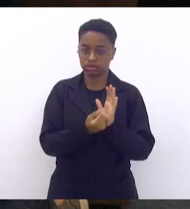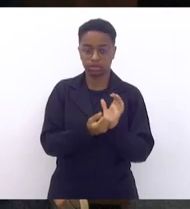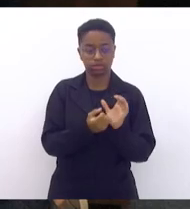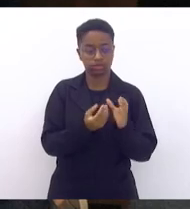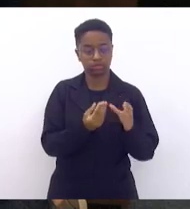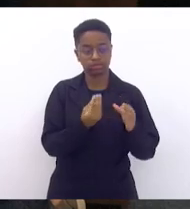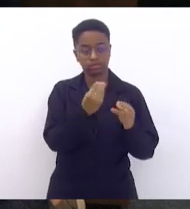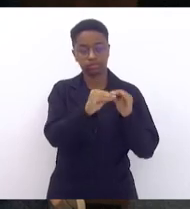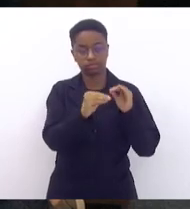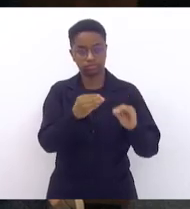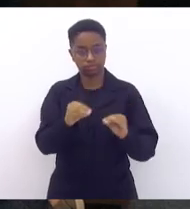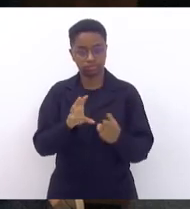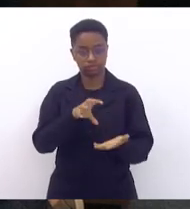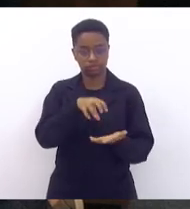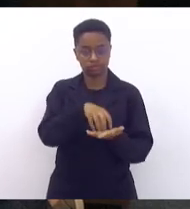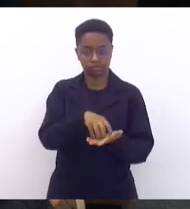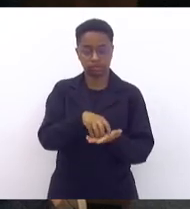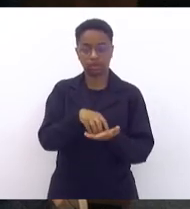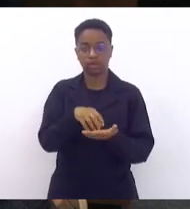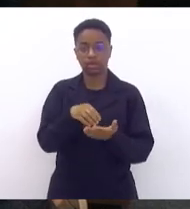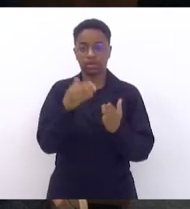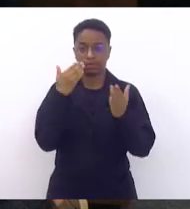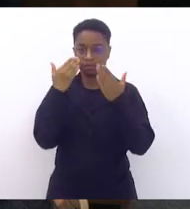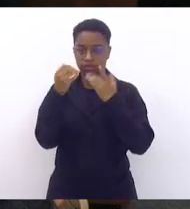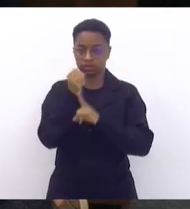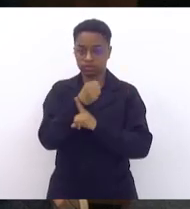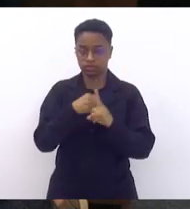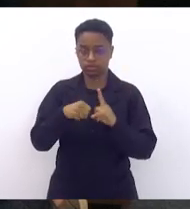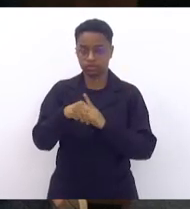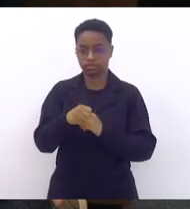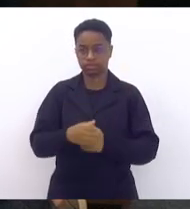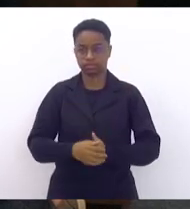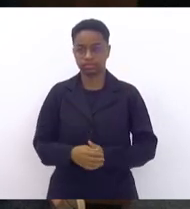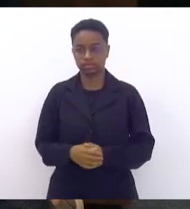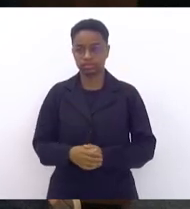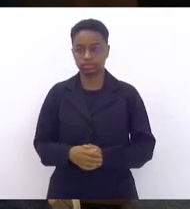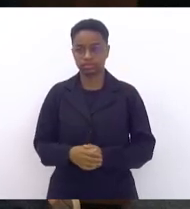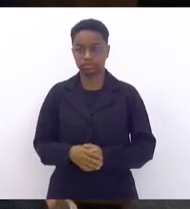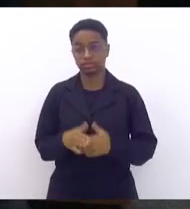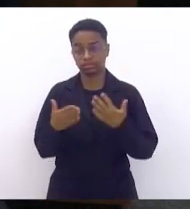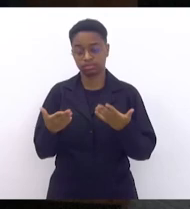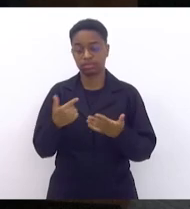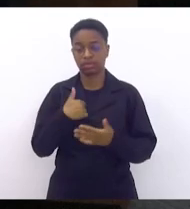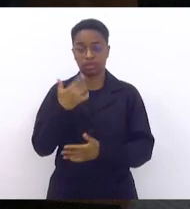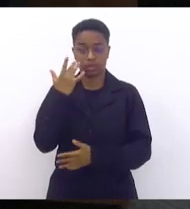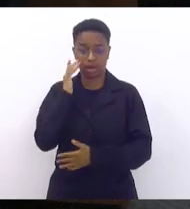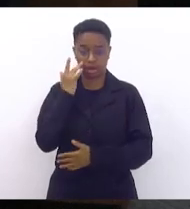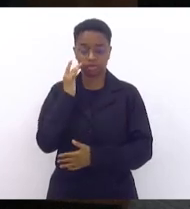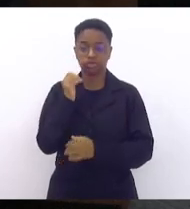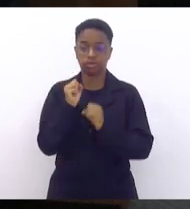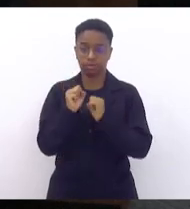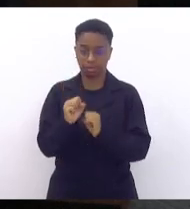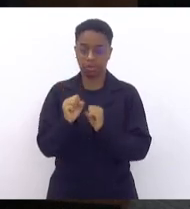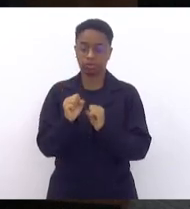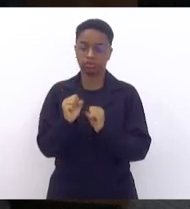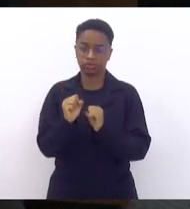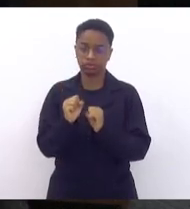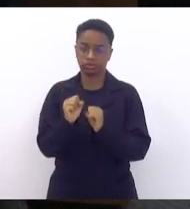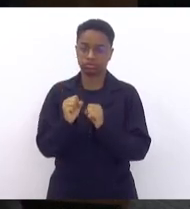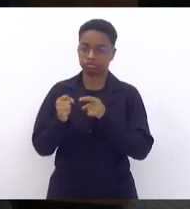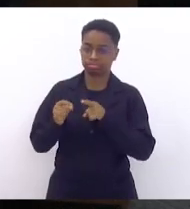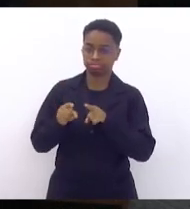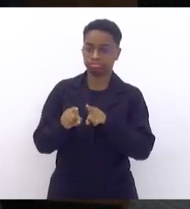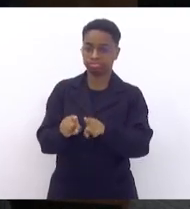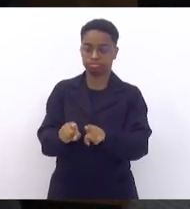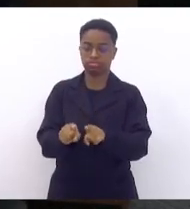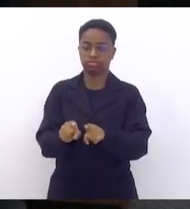nos seus centros psicossociais. Então, eu acho que pode conviver harmonicamente, a bem